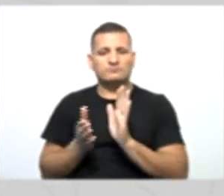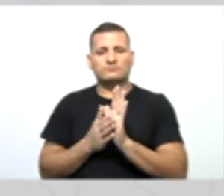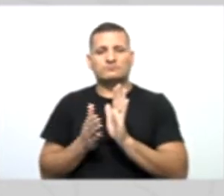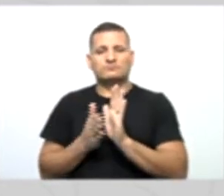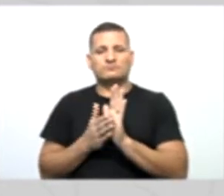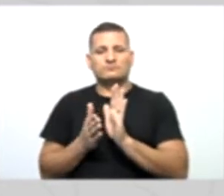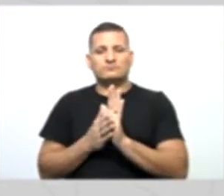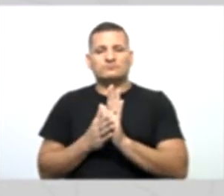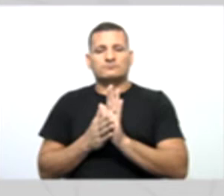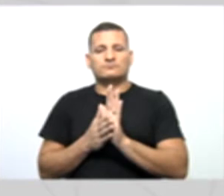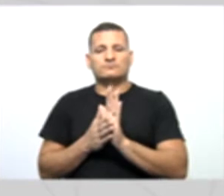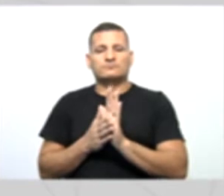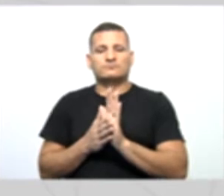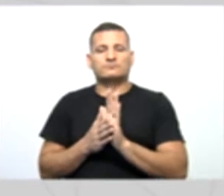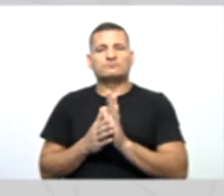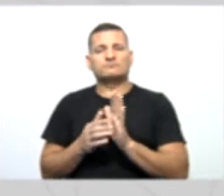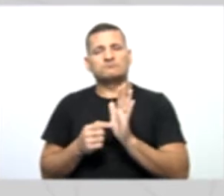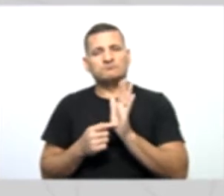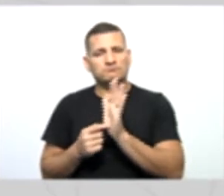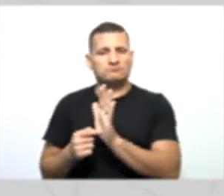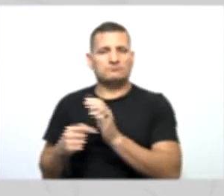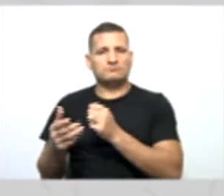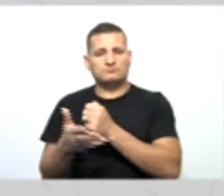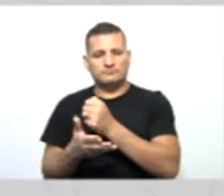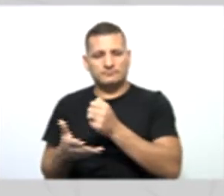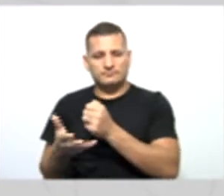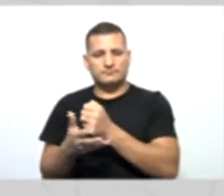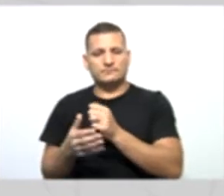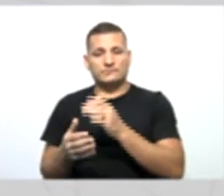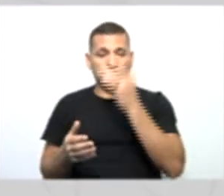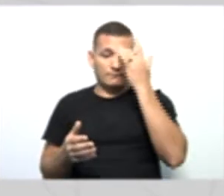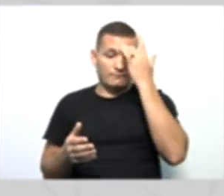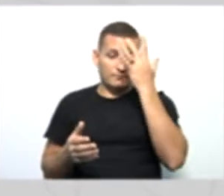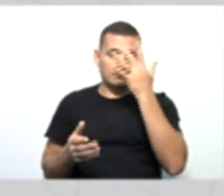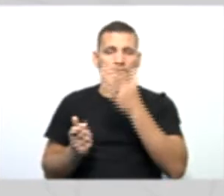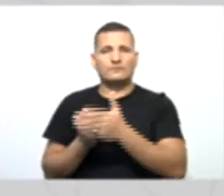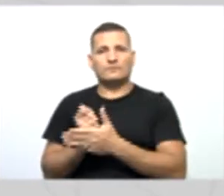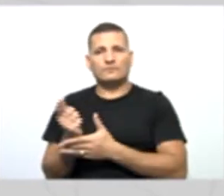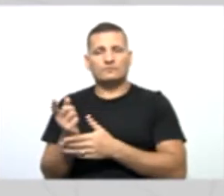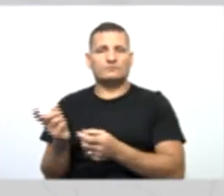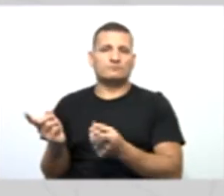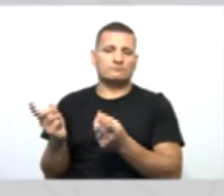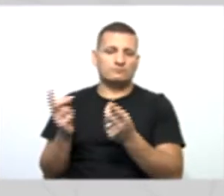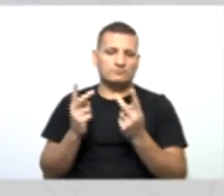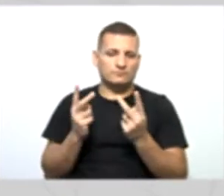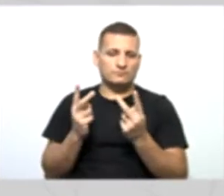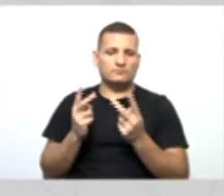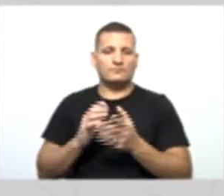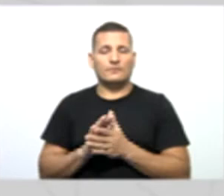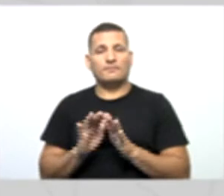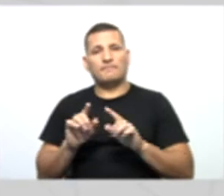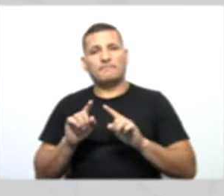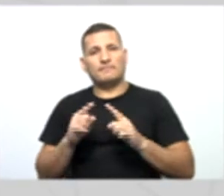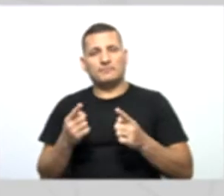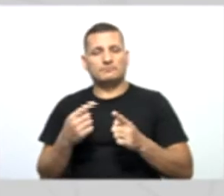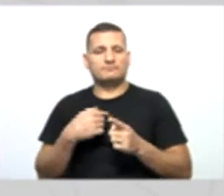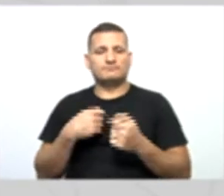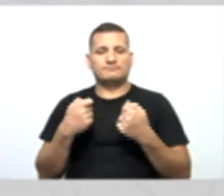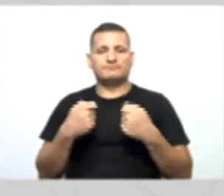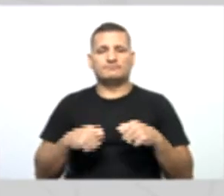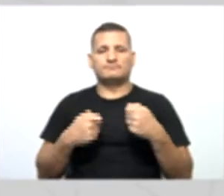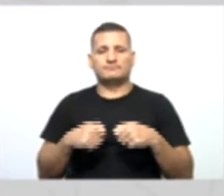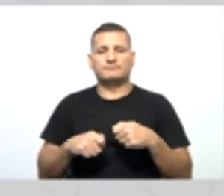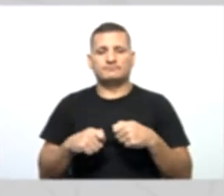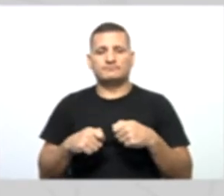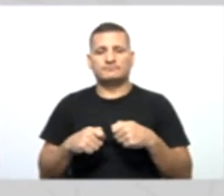promover benefícios básicos, facilitar compra e venda, mas eu preciso aí